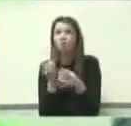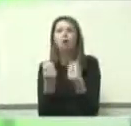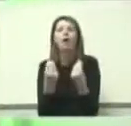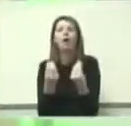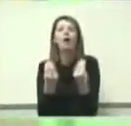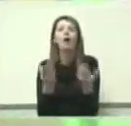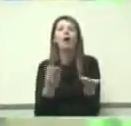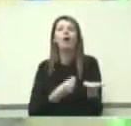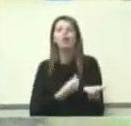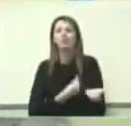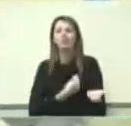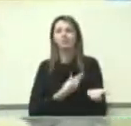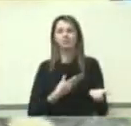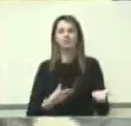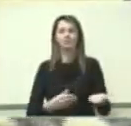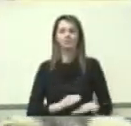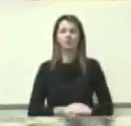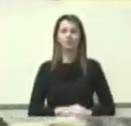aleluia